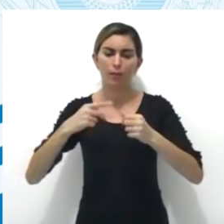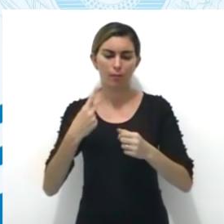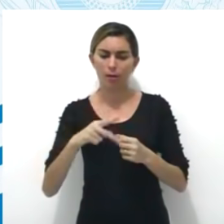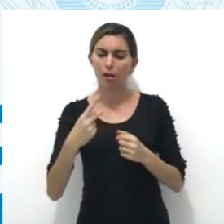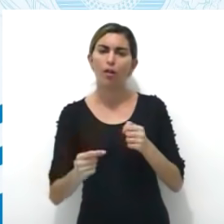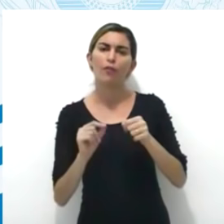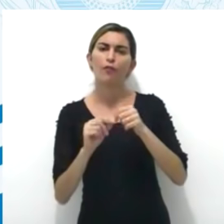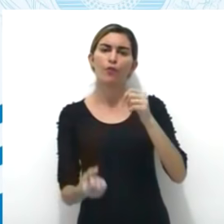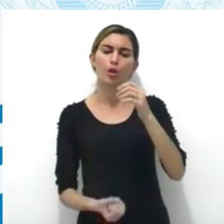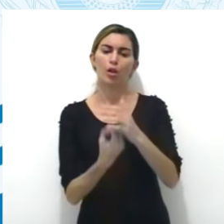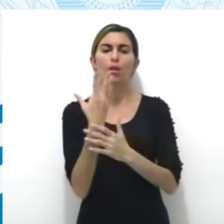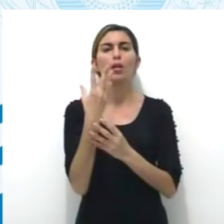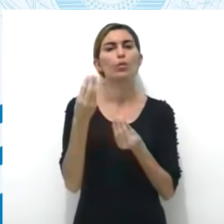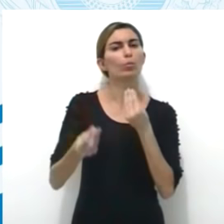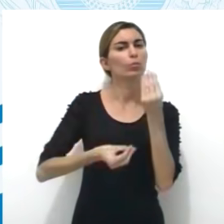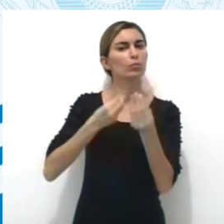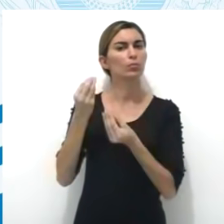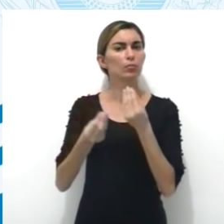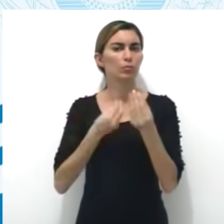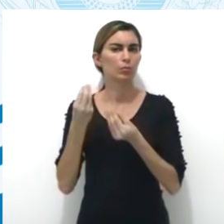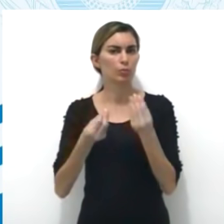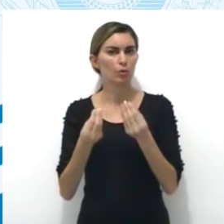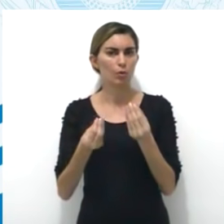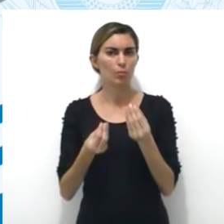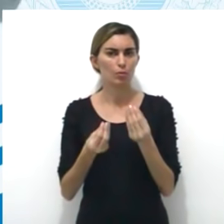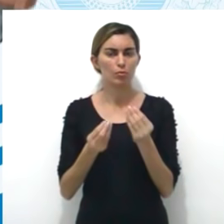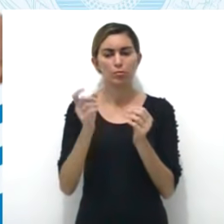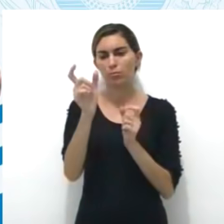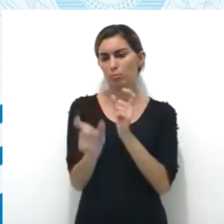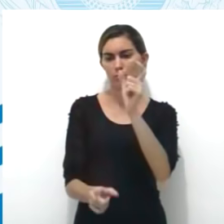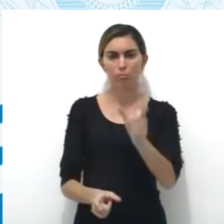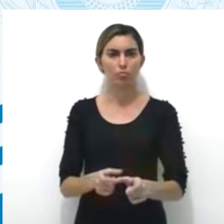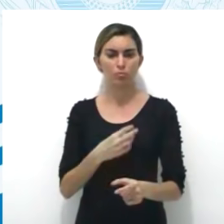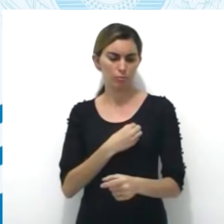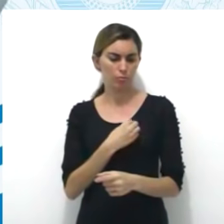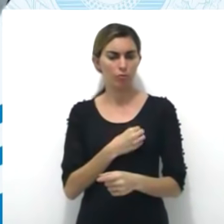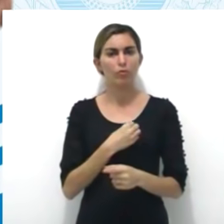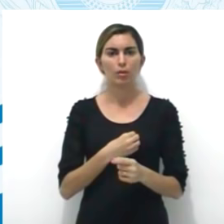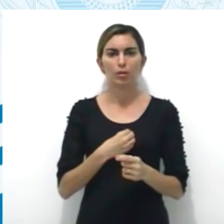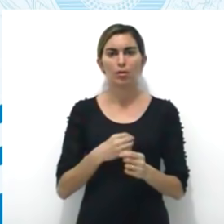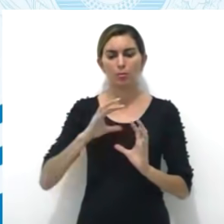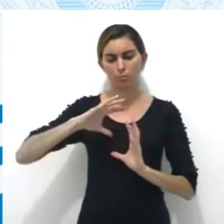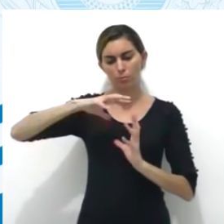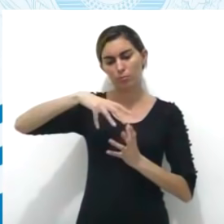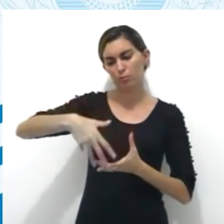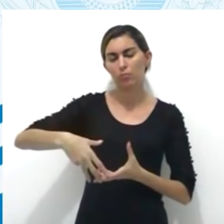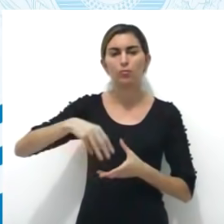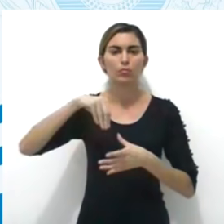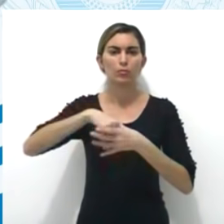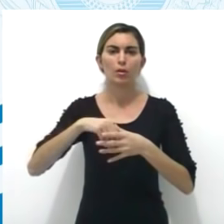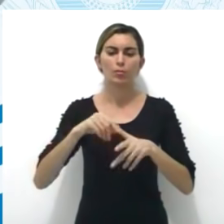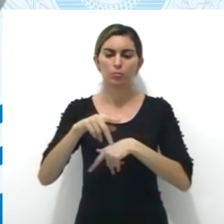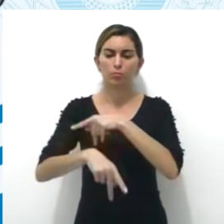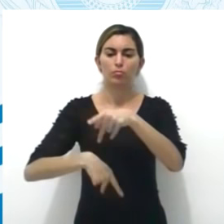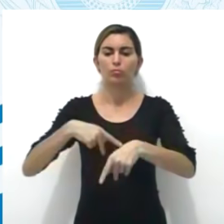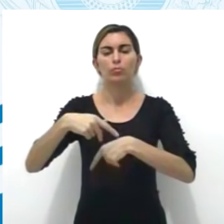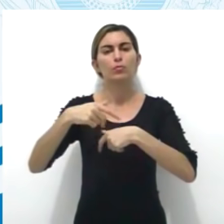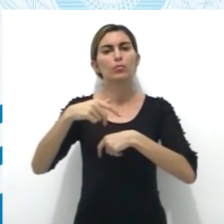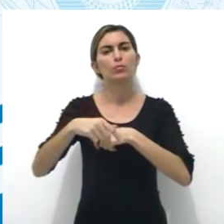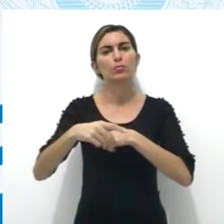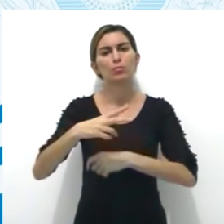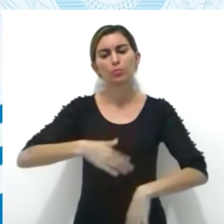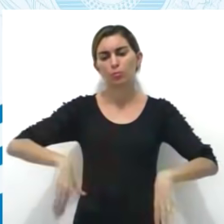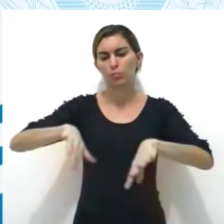isso? Ela foi criada. Como é que os seres que habitam a Terra, eles